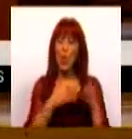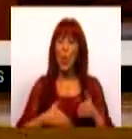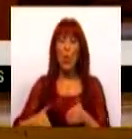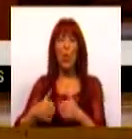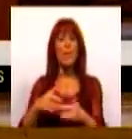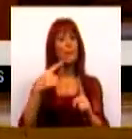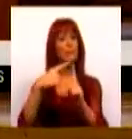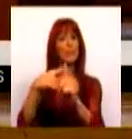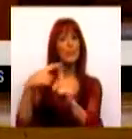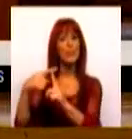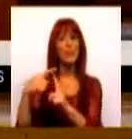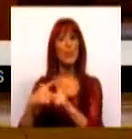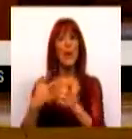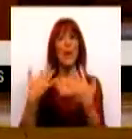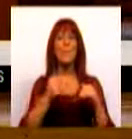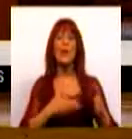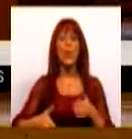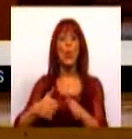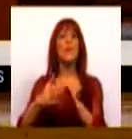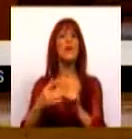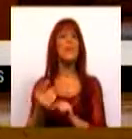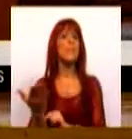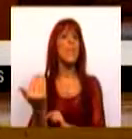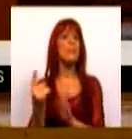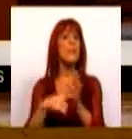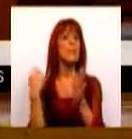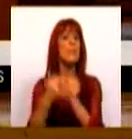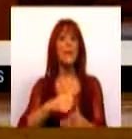com sucesso, mas um percurso ainda incompleto.